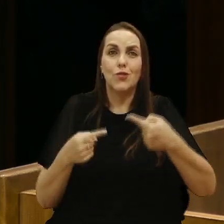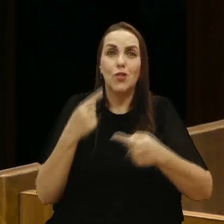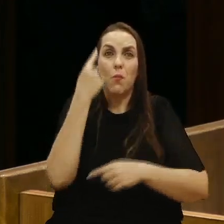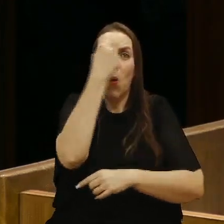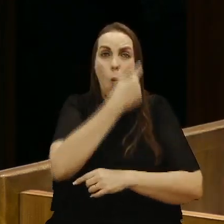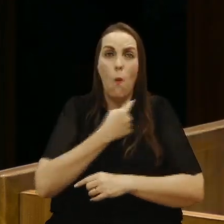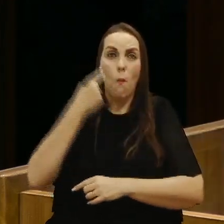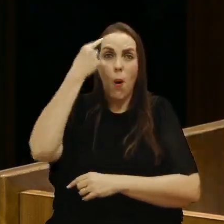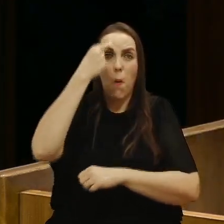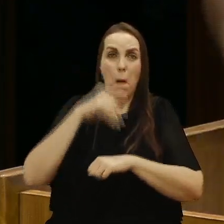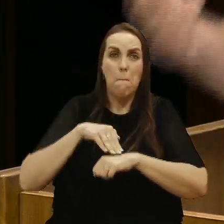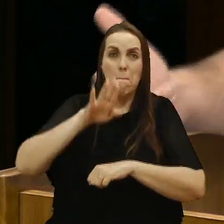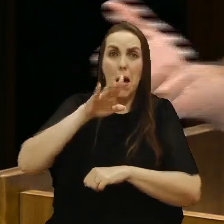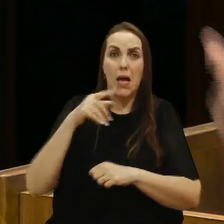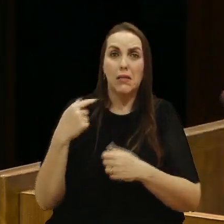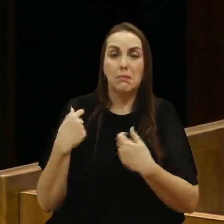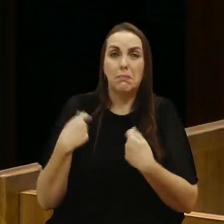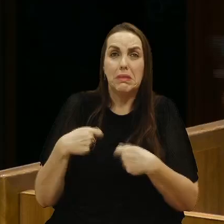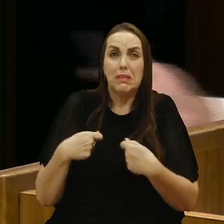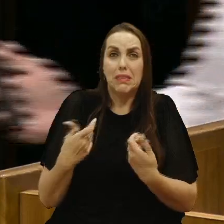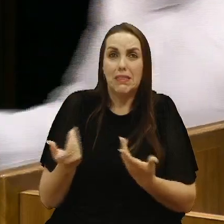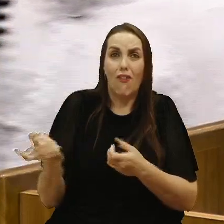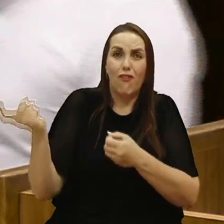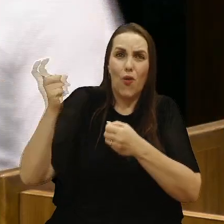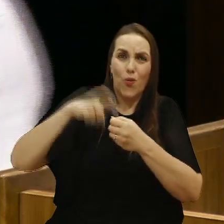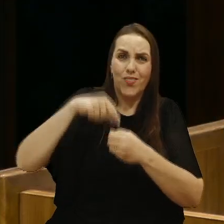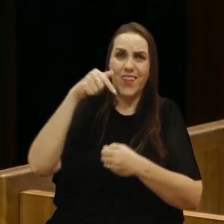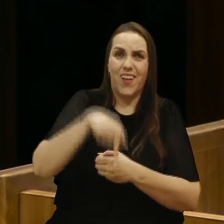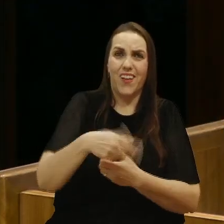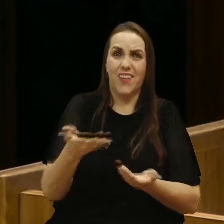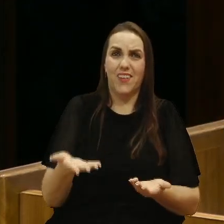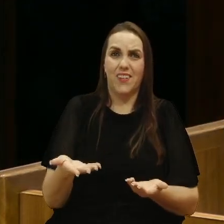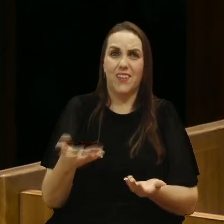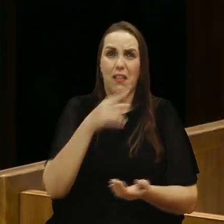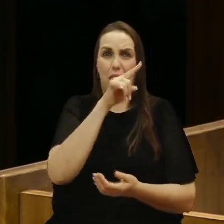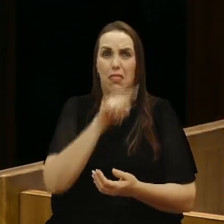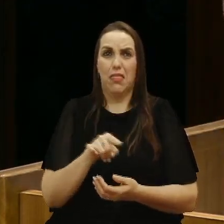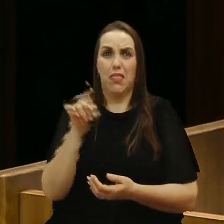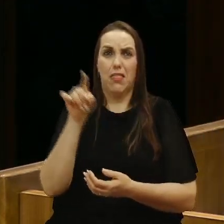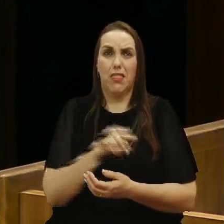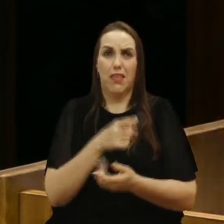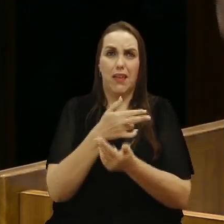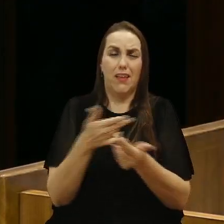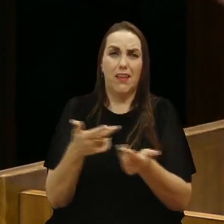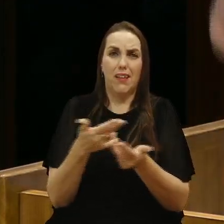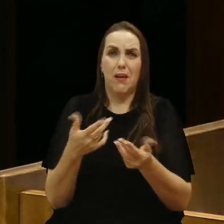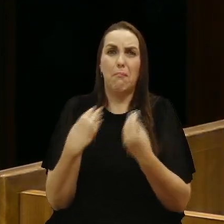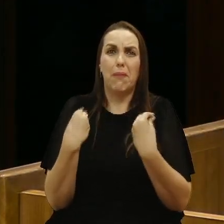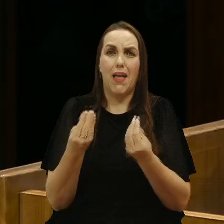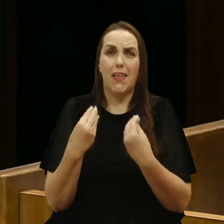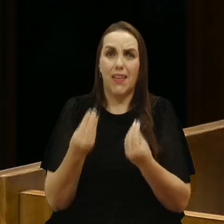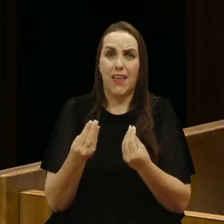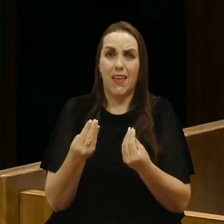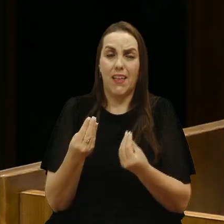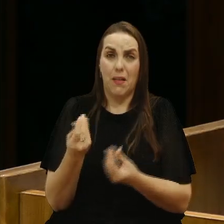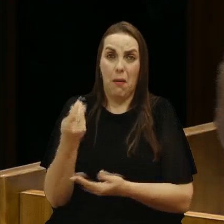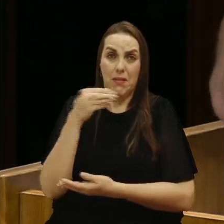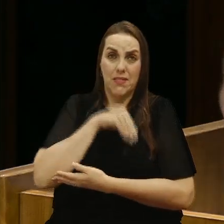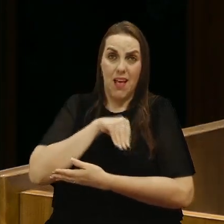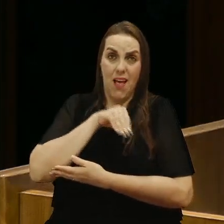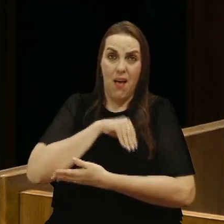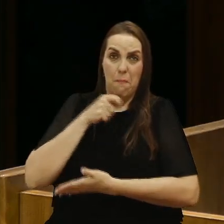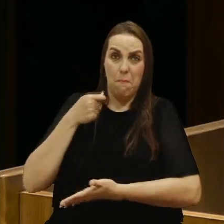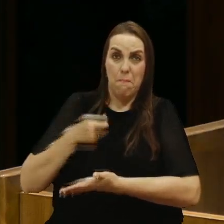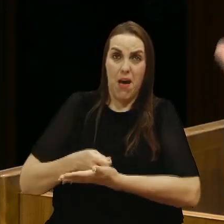hora algo que nem precisaria ter voltado. Nós estamos aqui sendo pagos